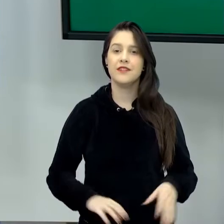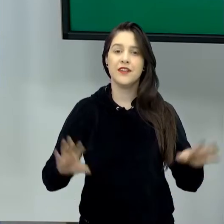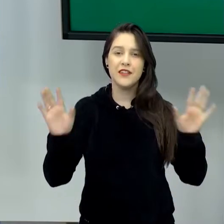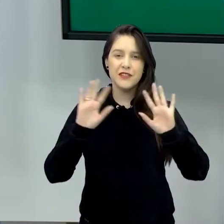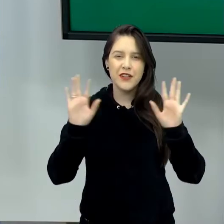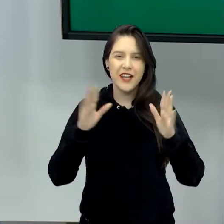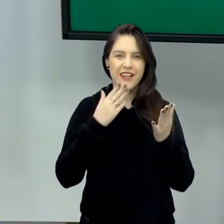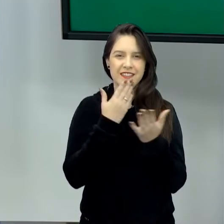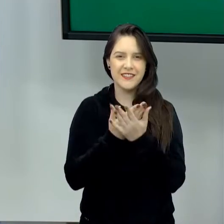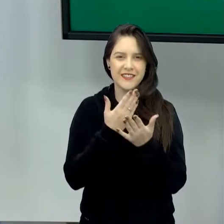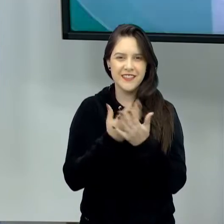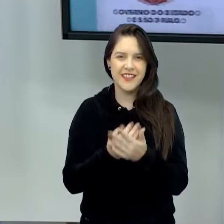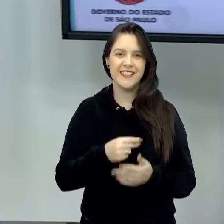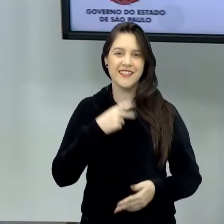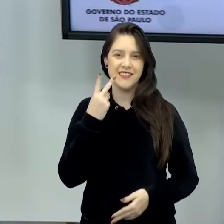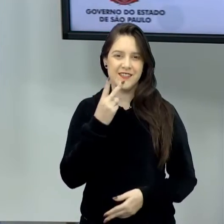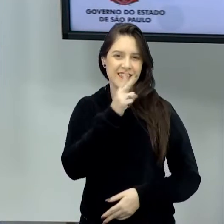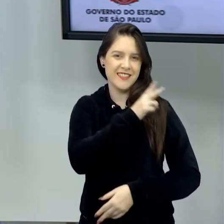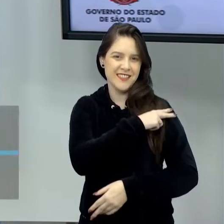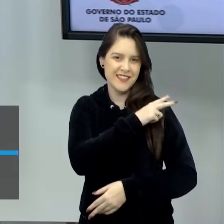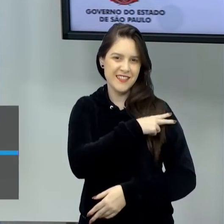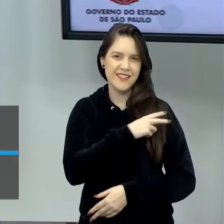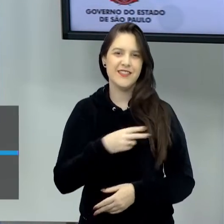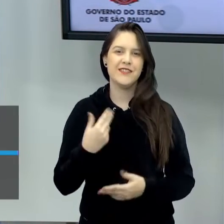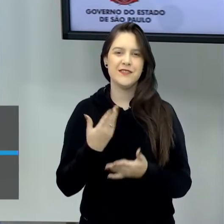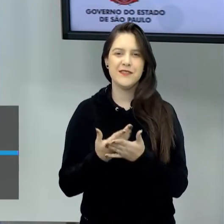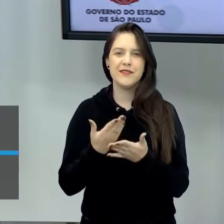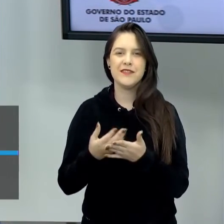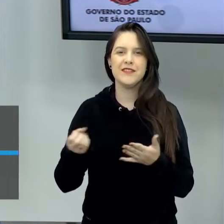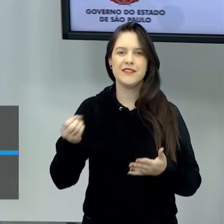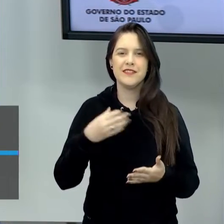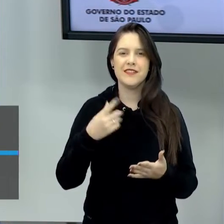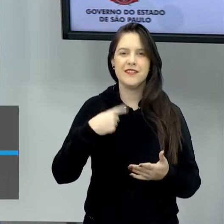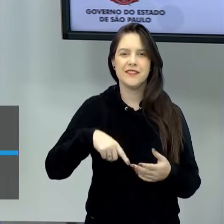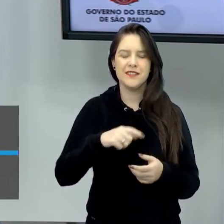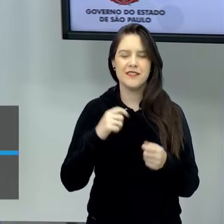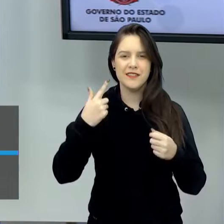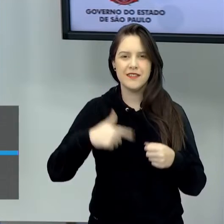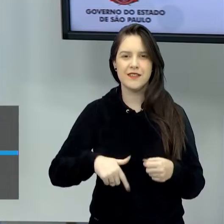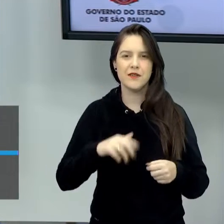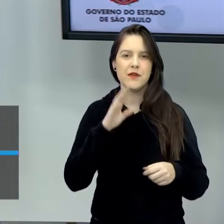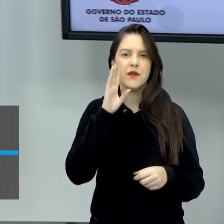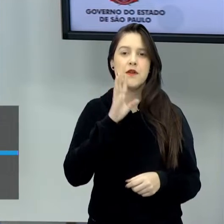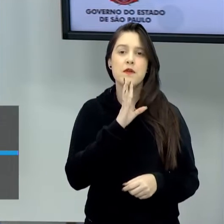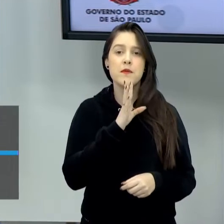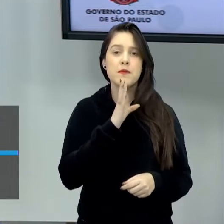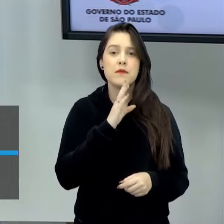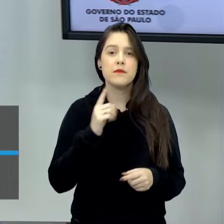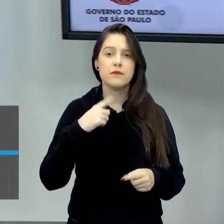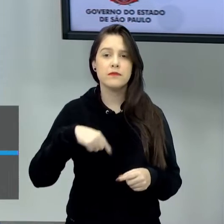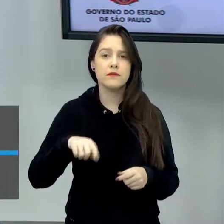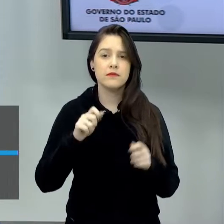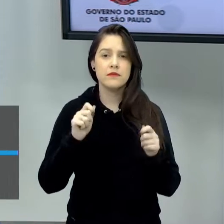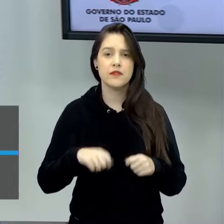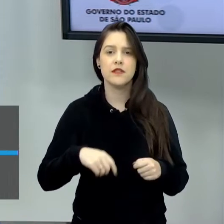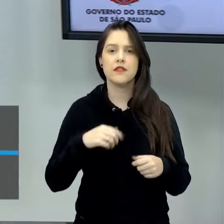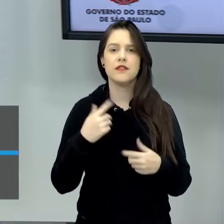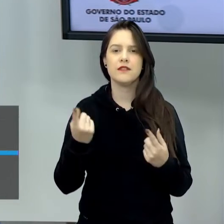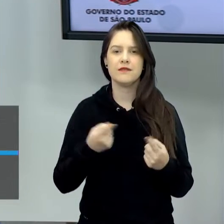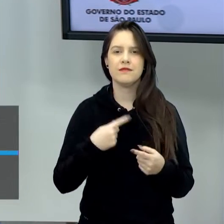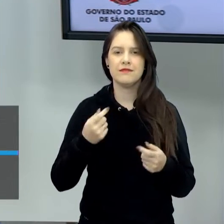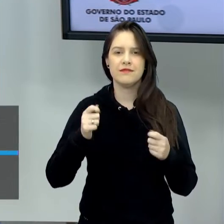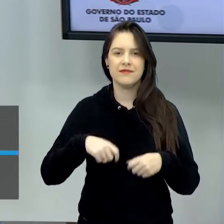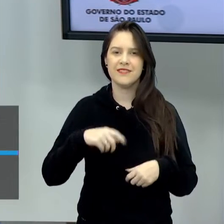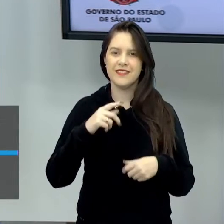Olá, estudantes da segunda série do novo ensino médio, professores que sempre nos acompanham. Eu sou a professora Mara Valéria,